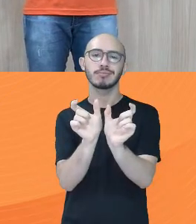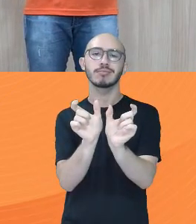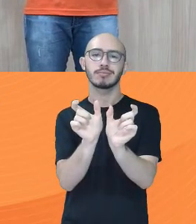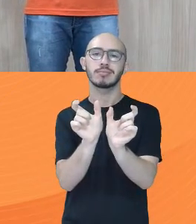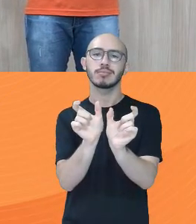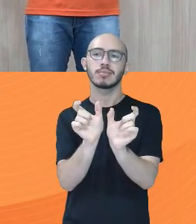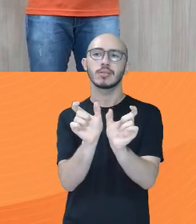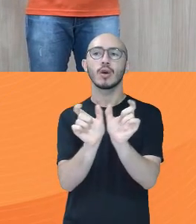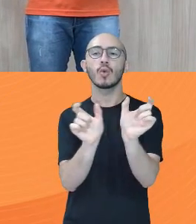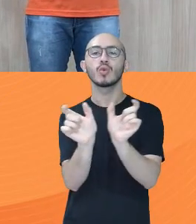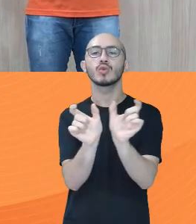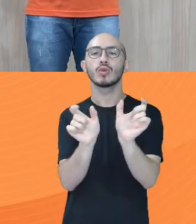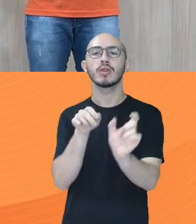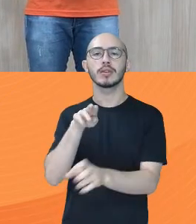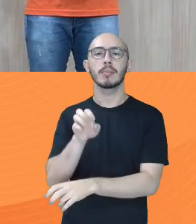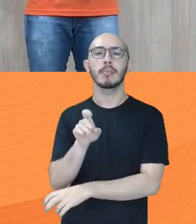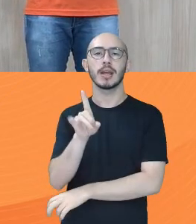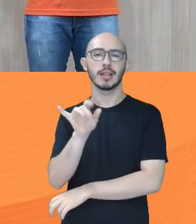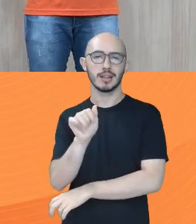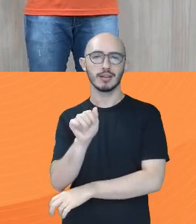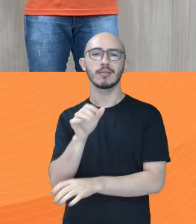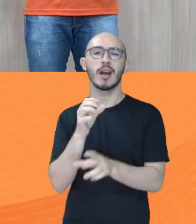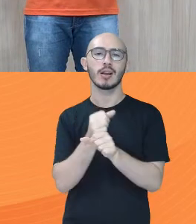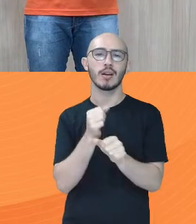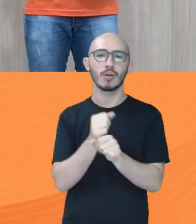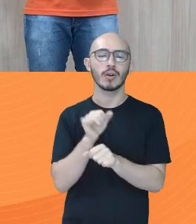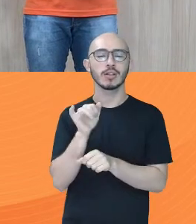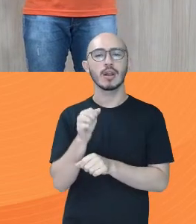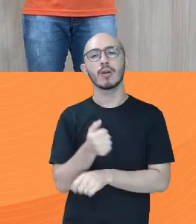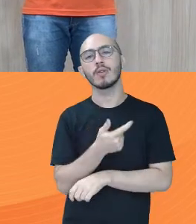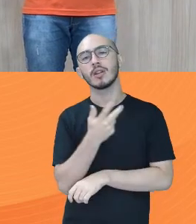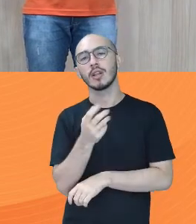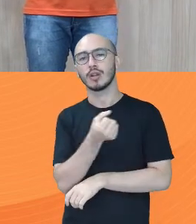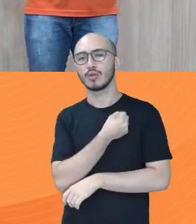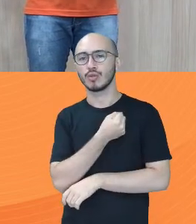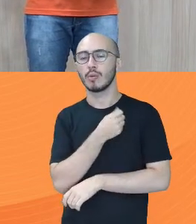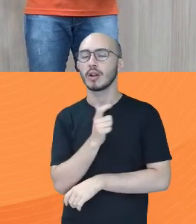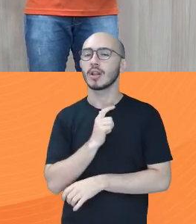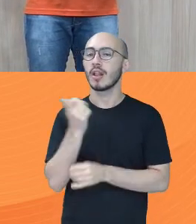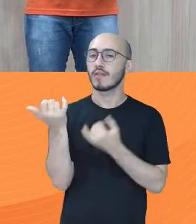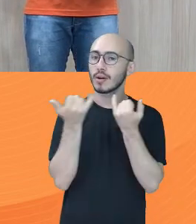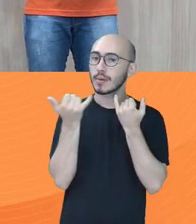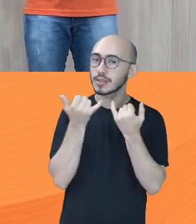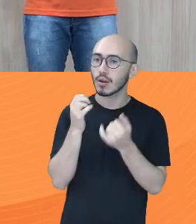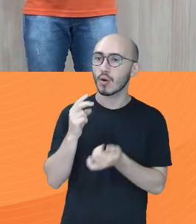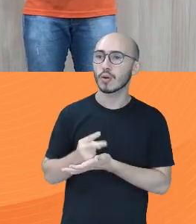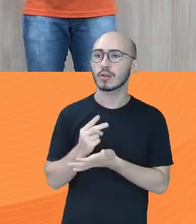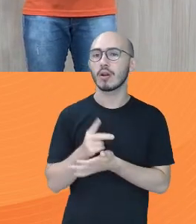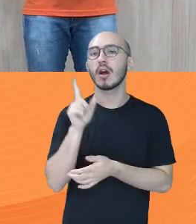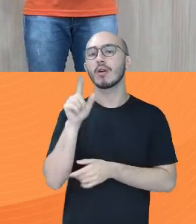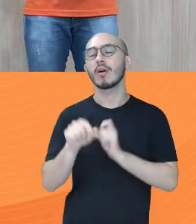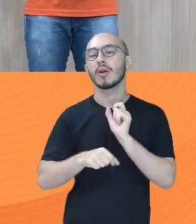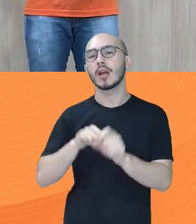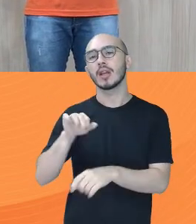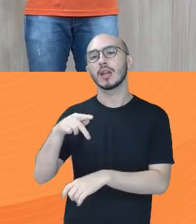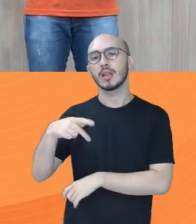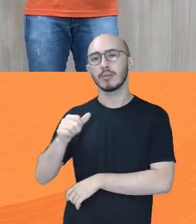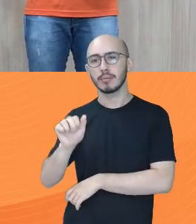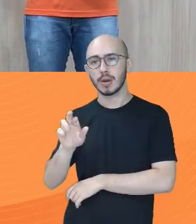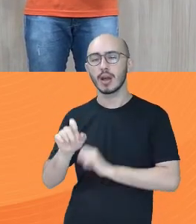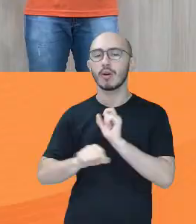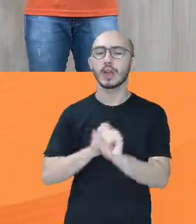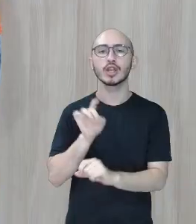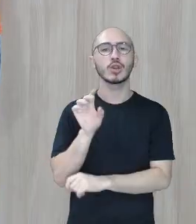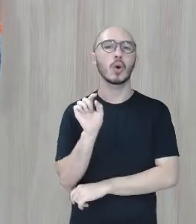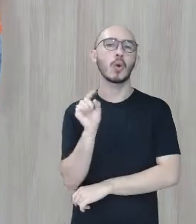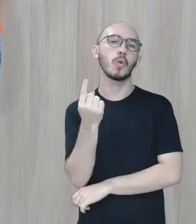gente tira a média desses 2 números. Se a quantidade de números, de dados da sequência for ímpar, vai sobrar um único